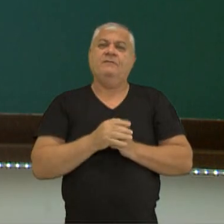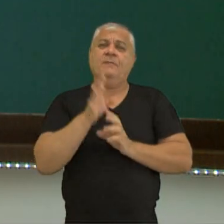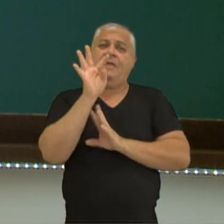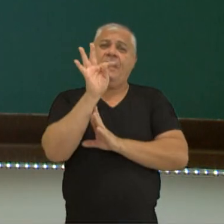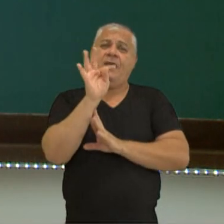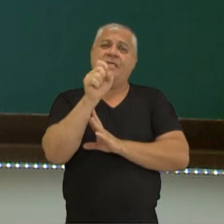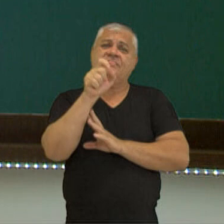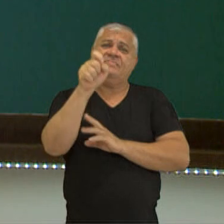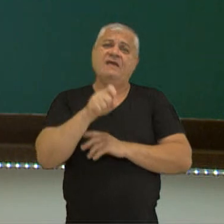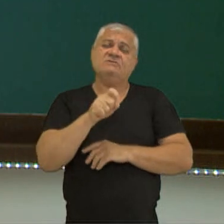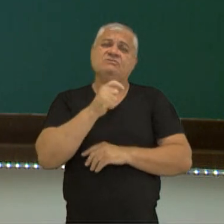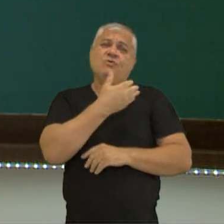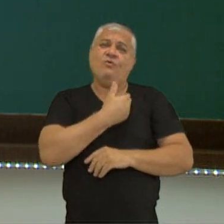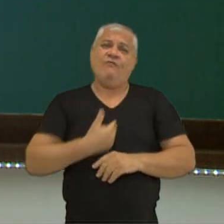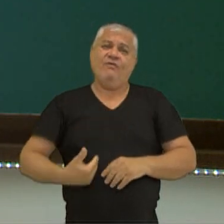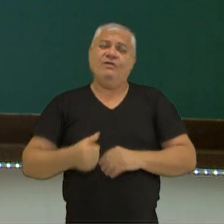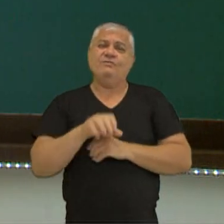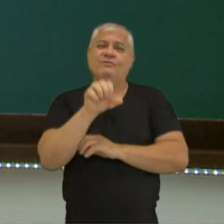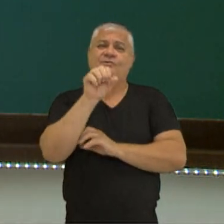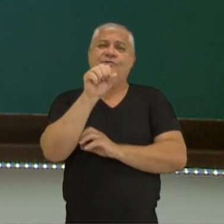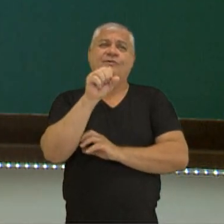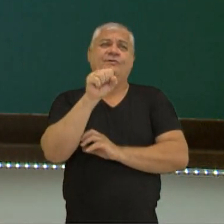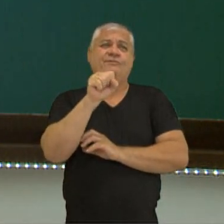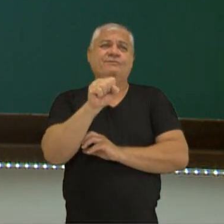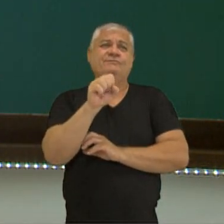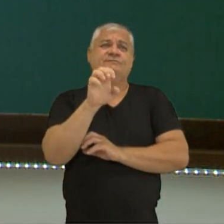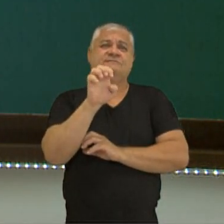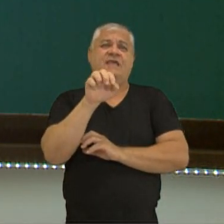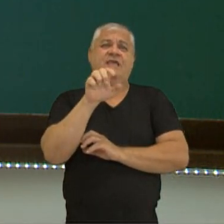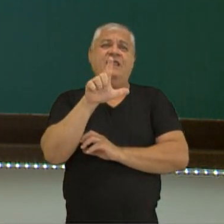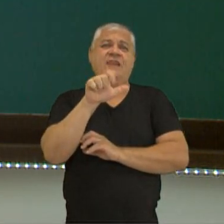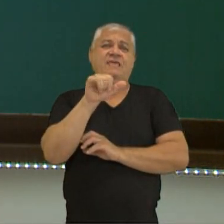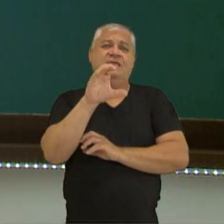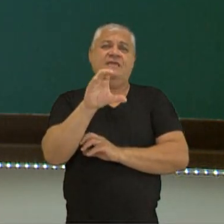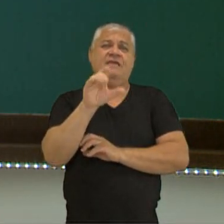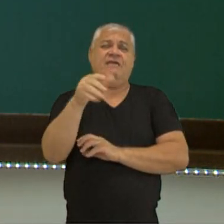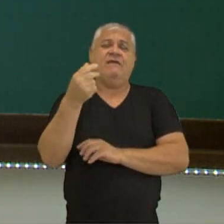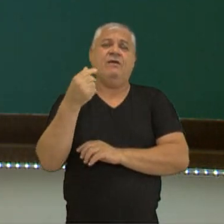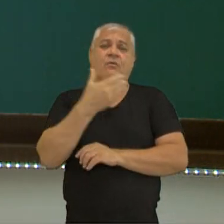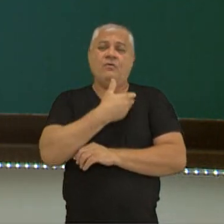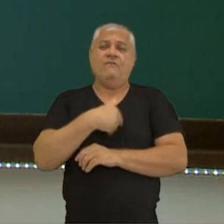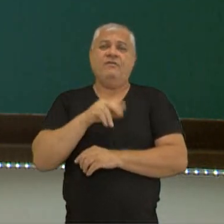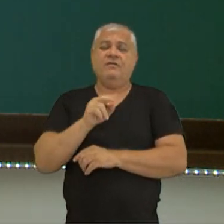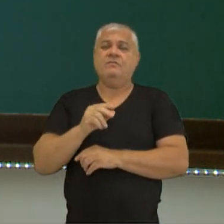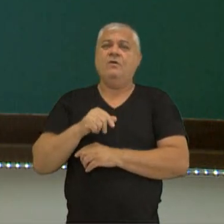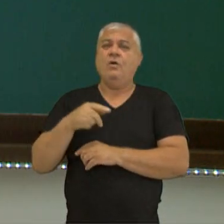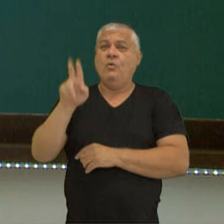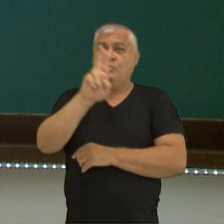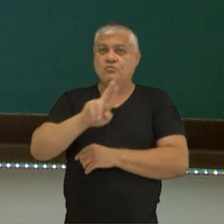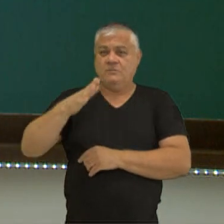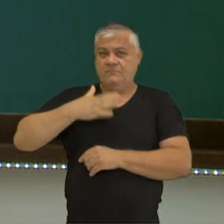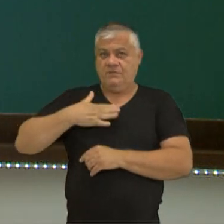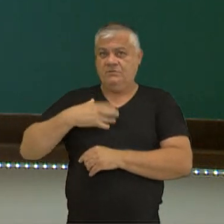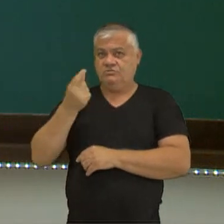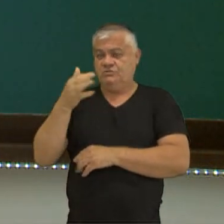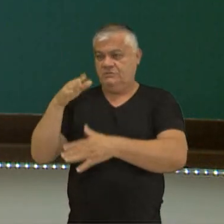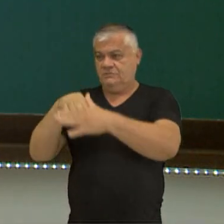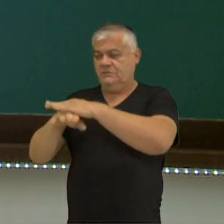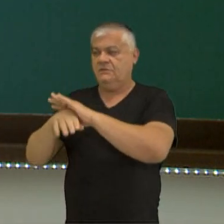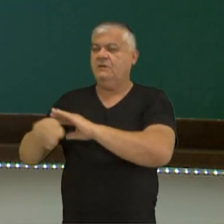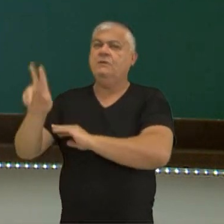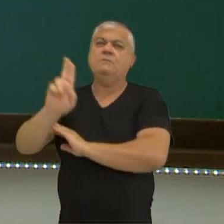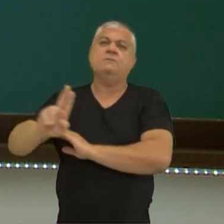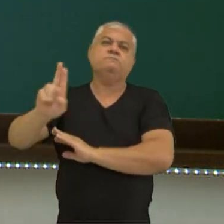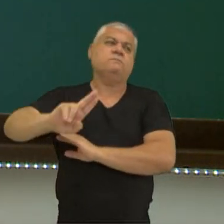governo paga pelo dinheiro que ele empresta dos brasileiros e até para a gente fora do país, é a taxa que estava sendo cobrada em